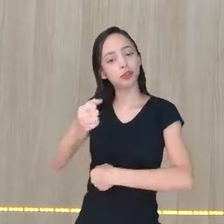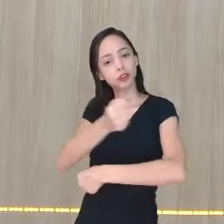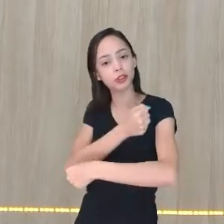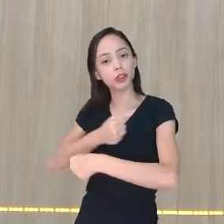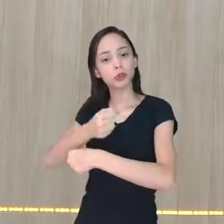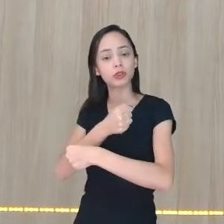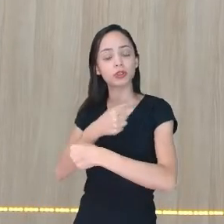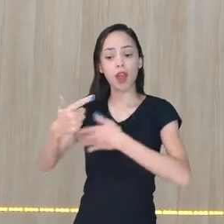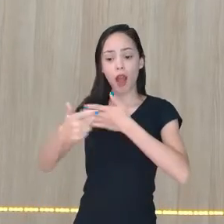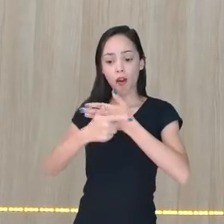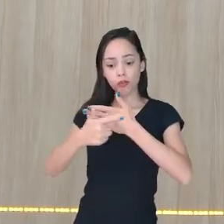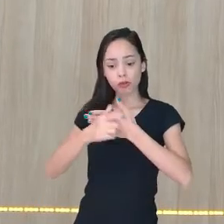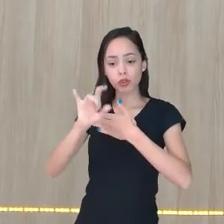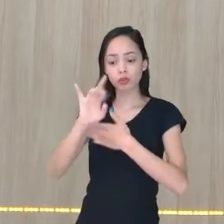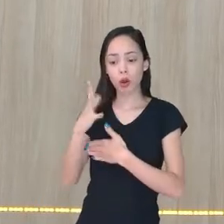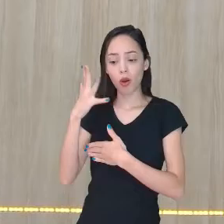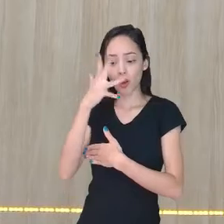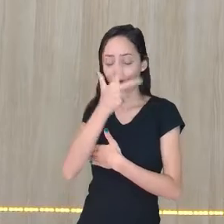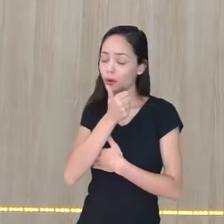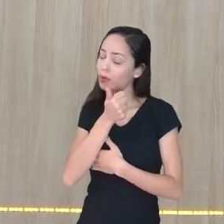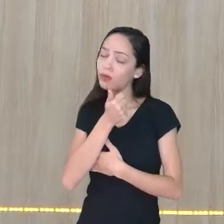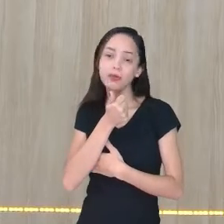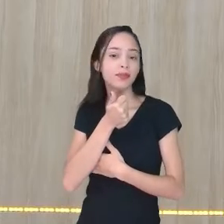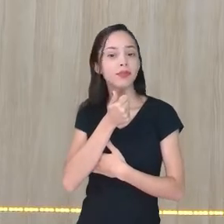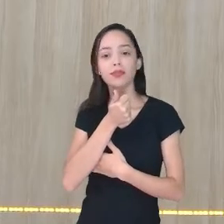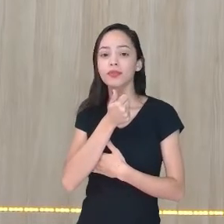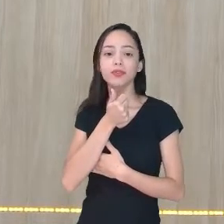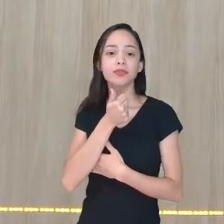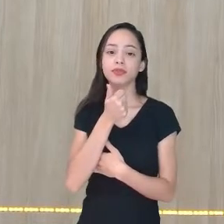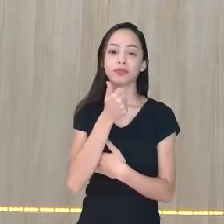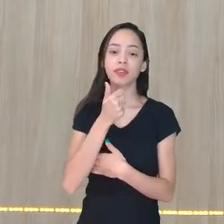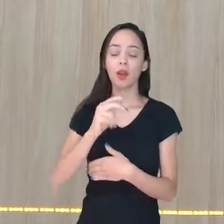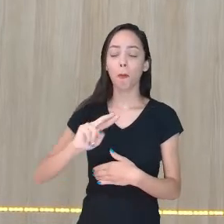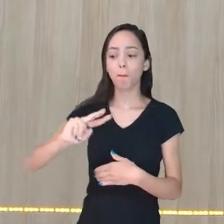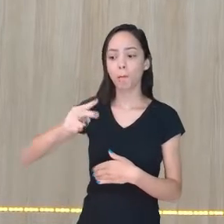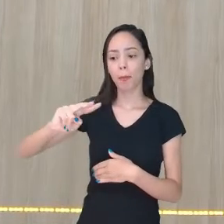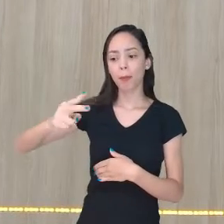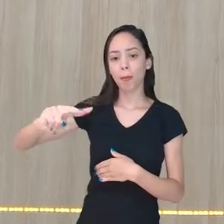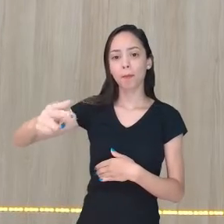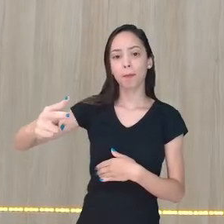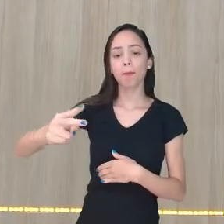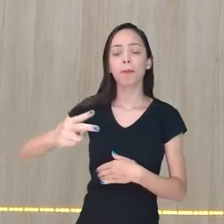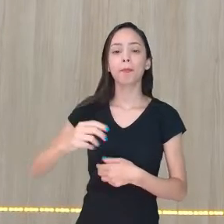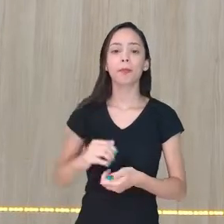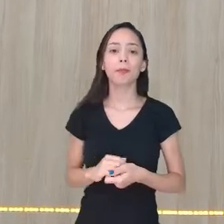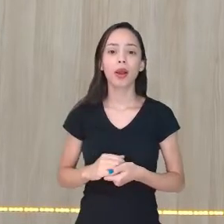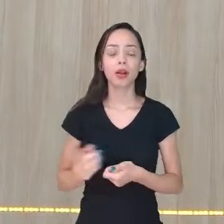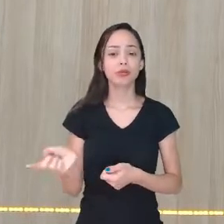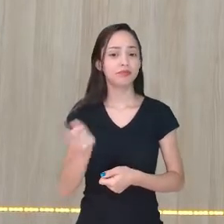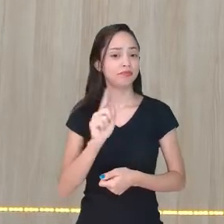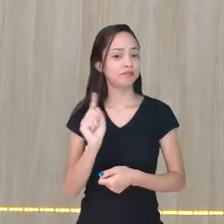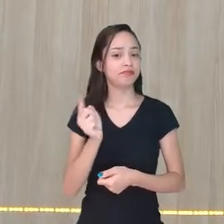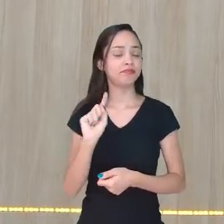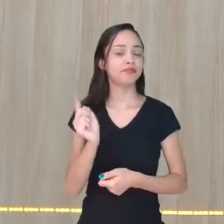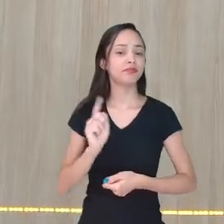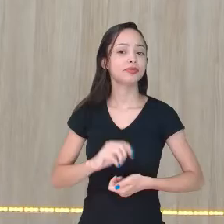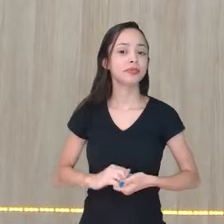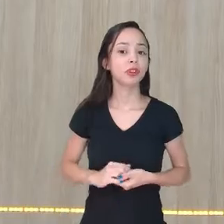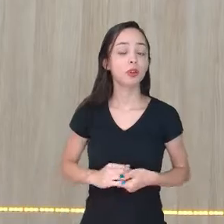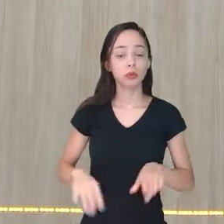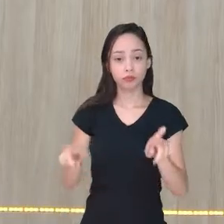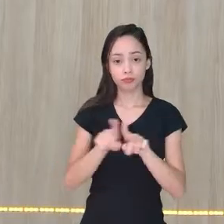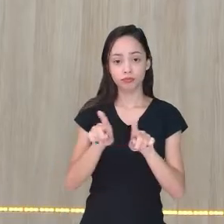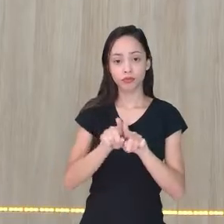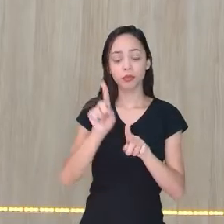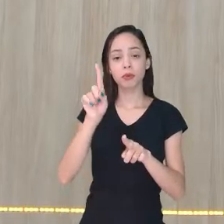não é apenas a beleza dela, não é apenas a reprodução que ela dá, a polinização através das abelhas, mas